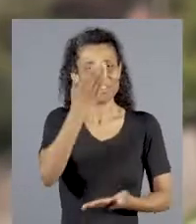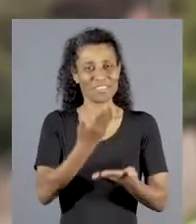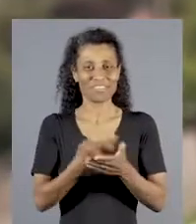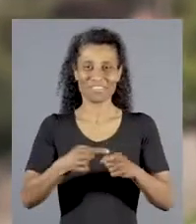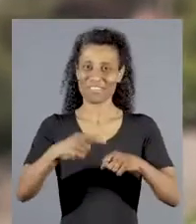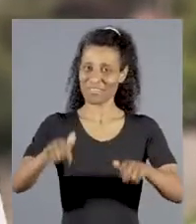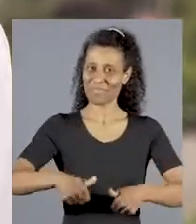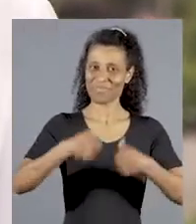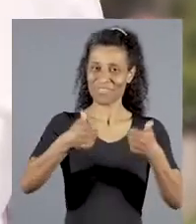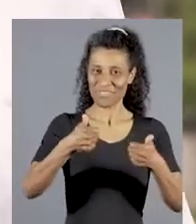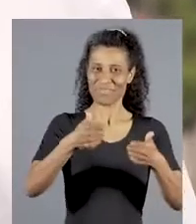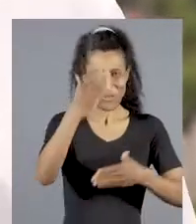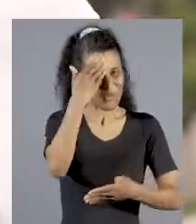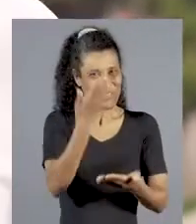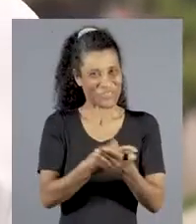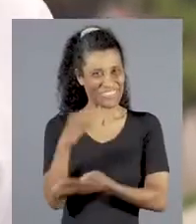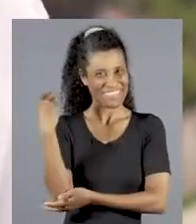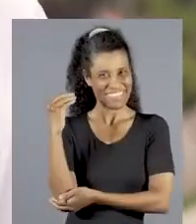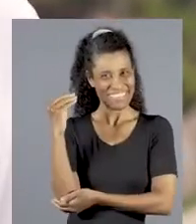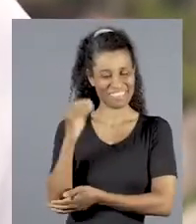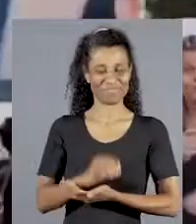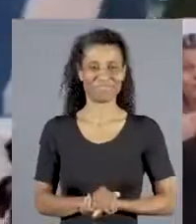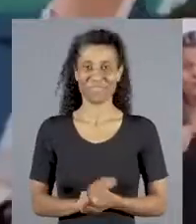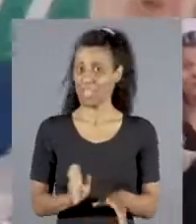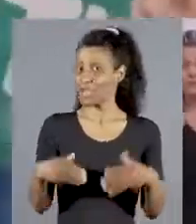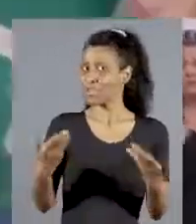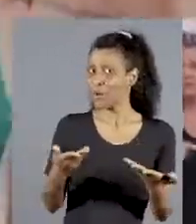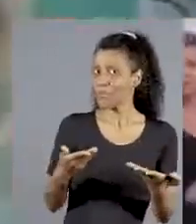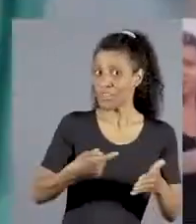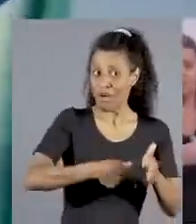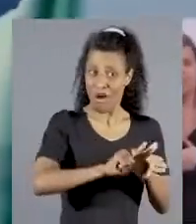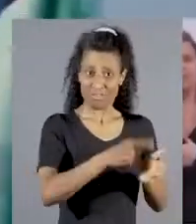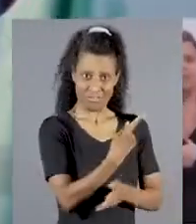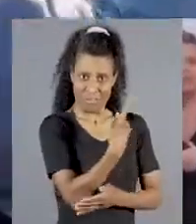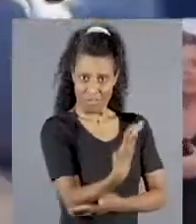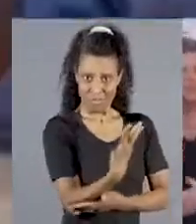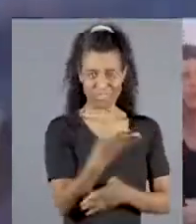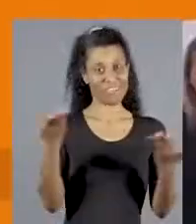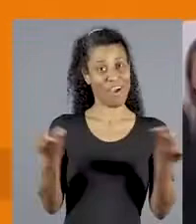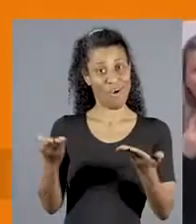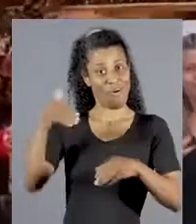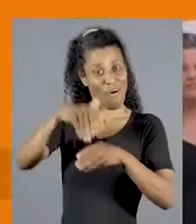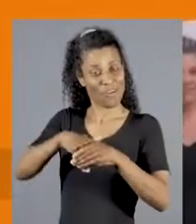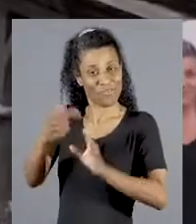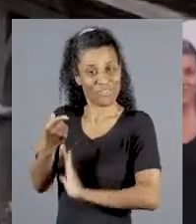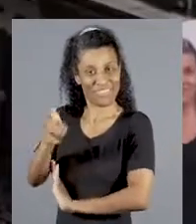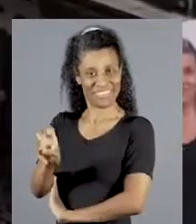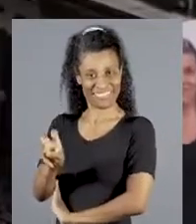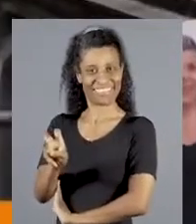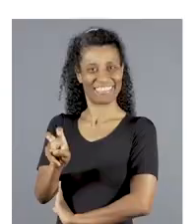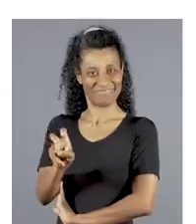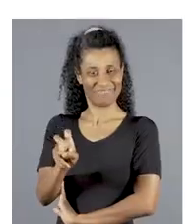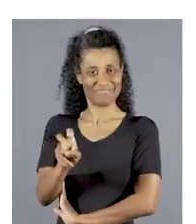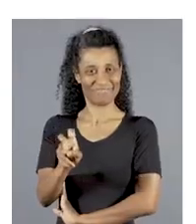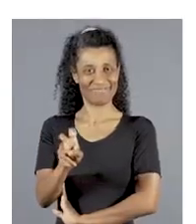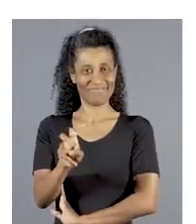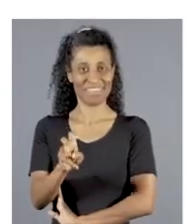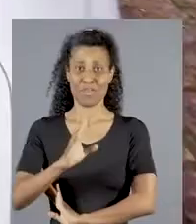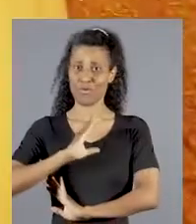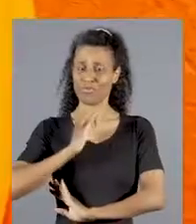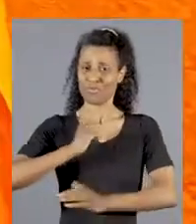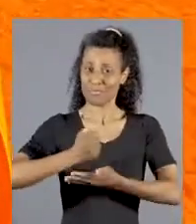acredito numa cidade melhor. Confia, Porto Alegre. O negócio é o seguinte: quem votava no 14, agora vota no